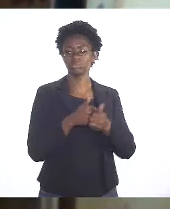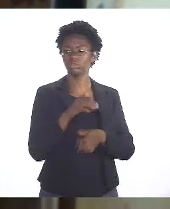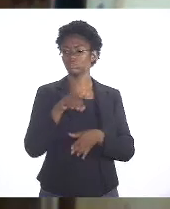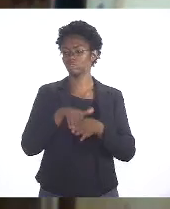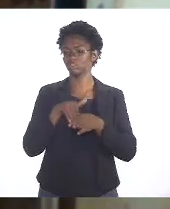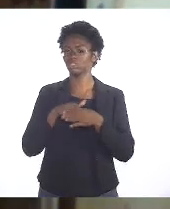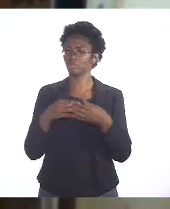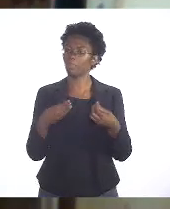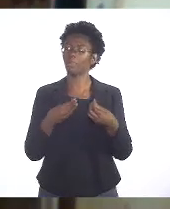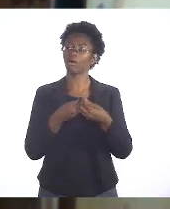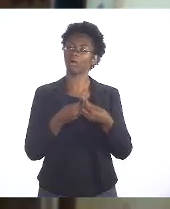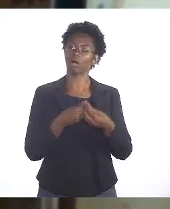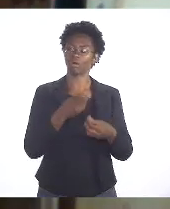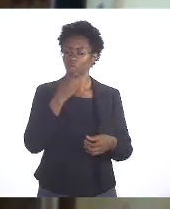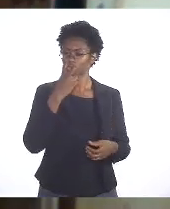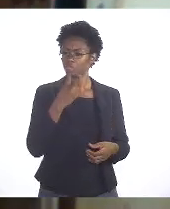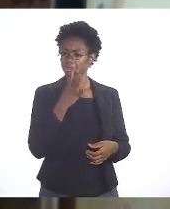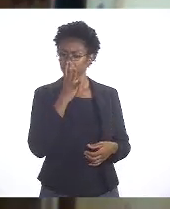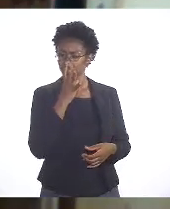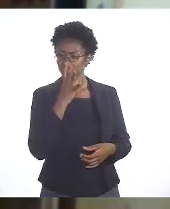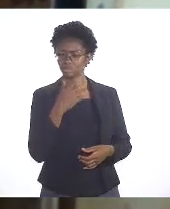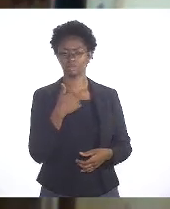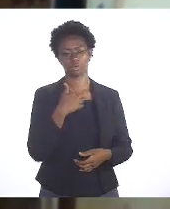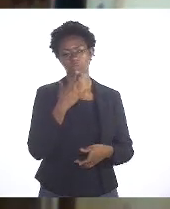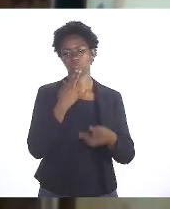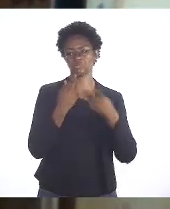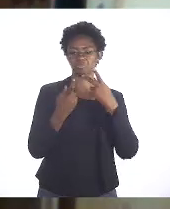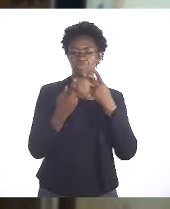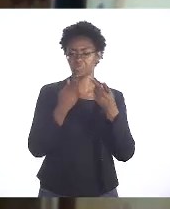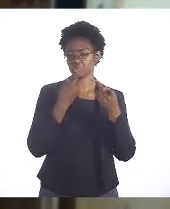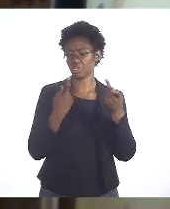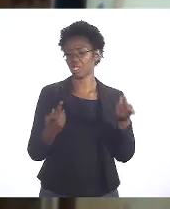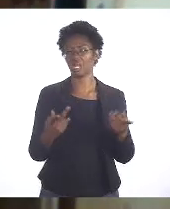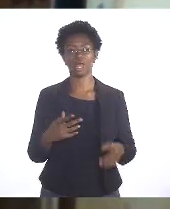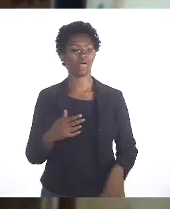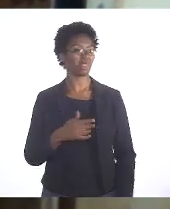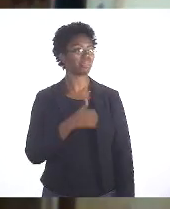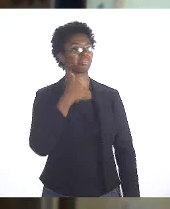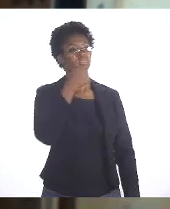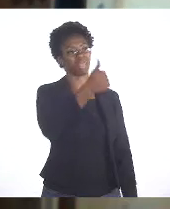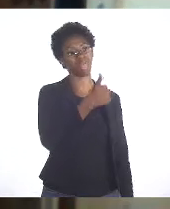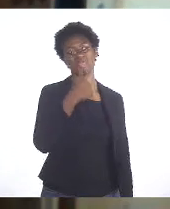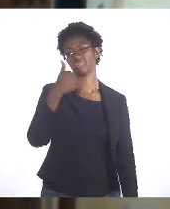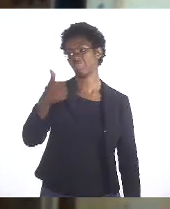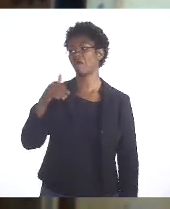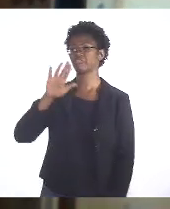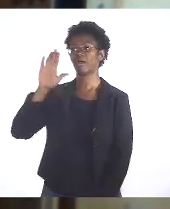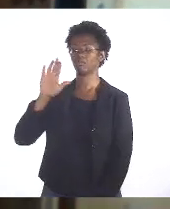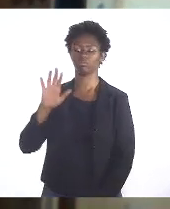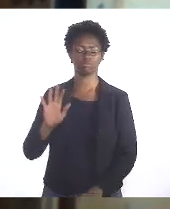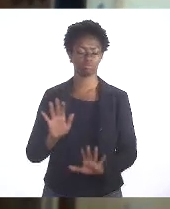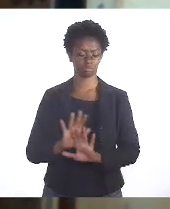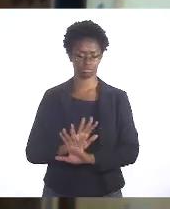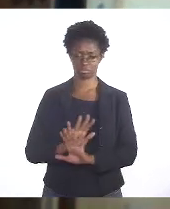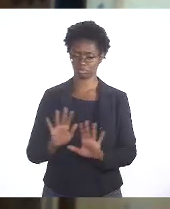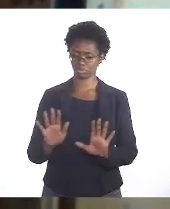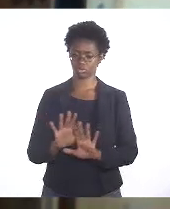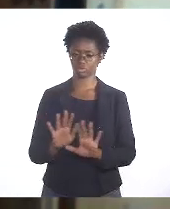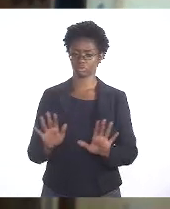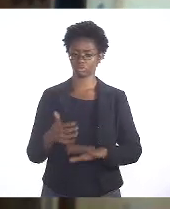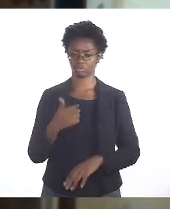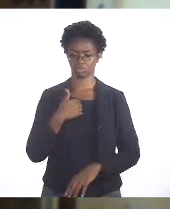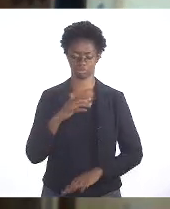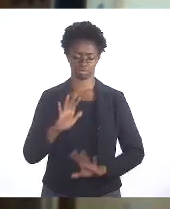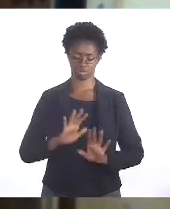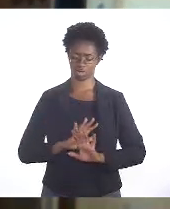de perto, não vou aqui falar a favor de candidatura nenhuma, porque não cabe dentro do